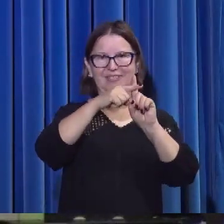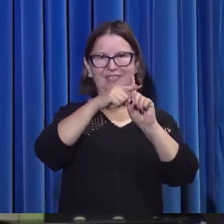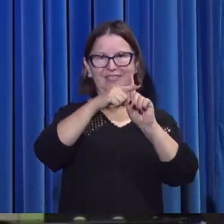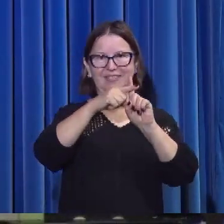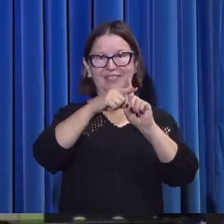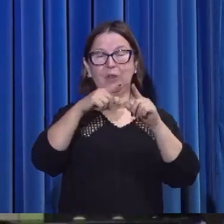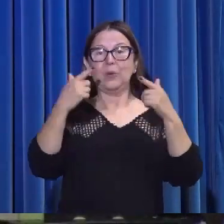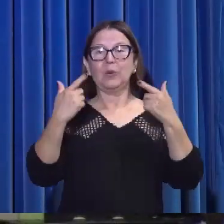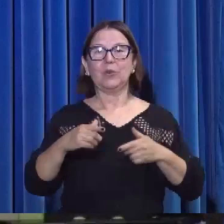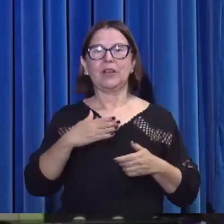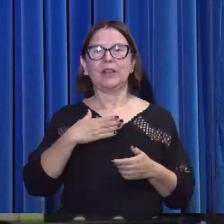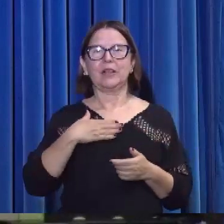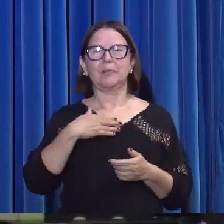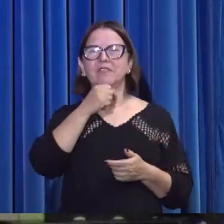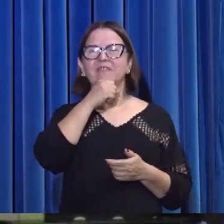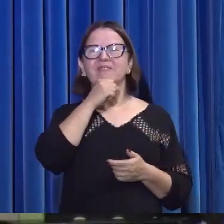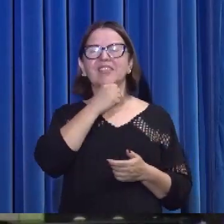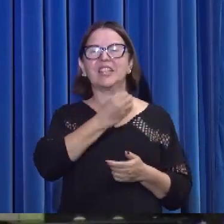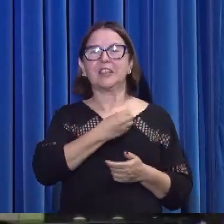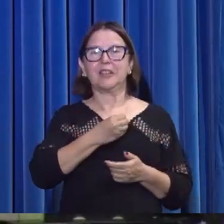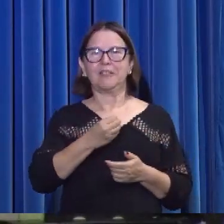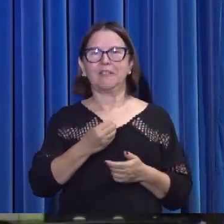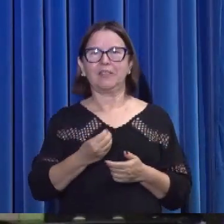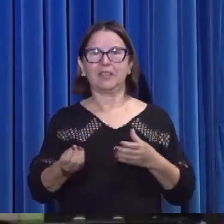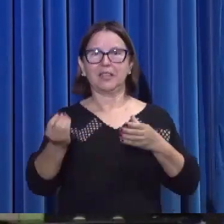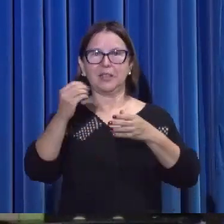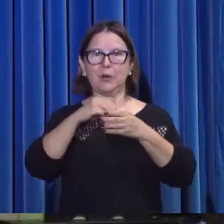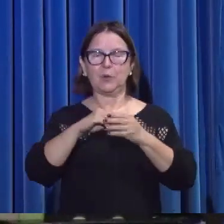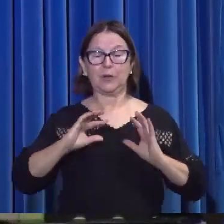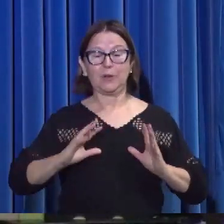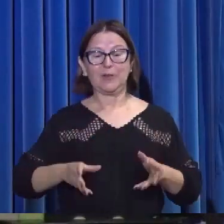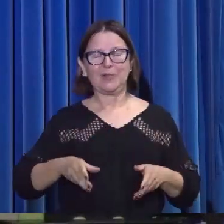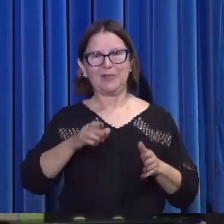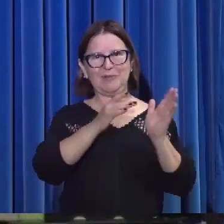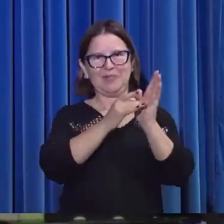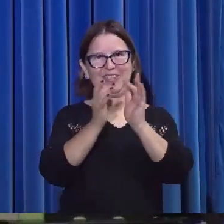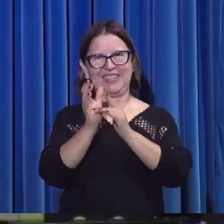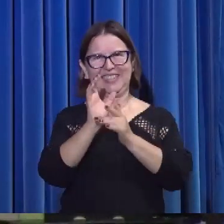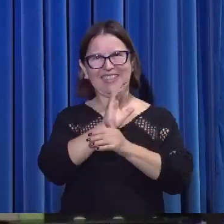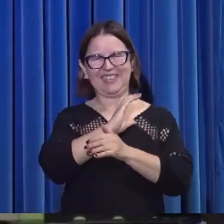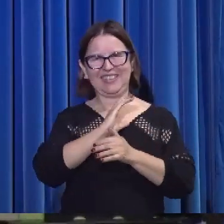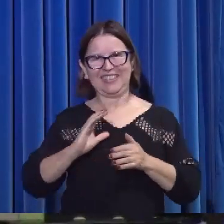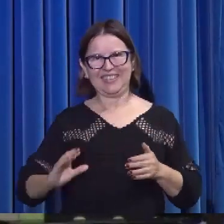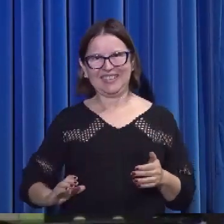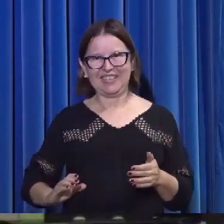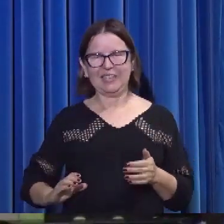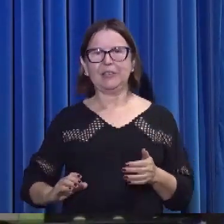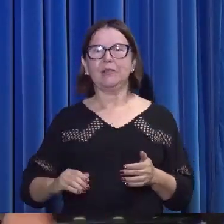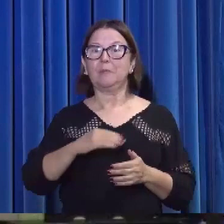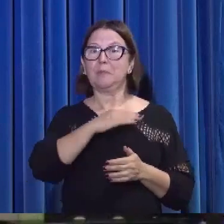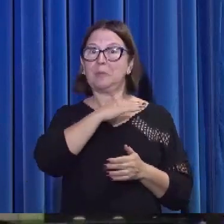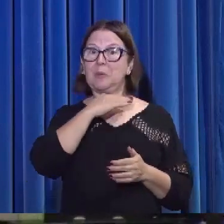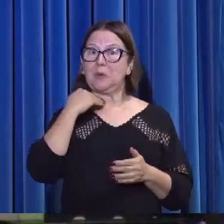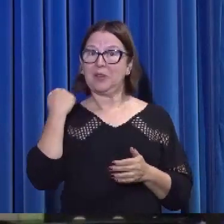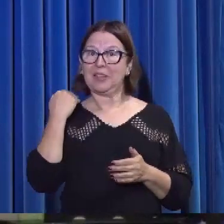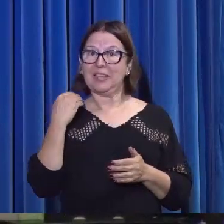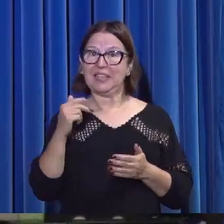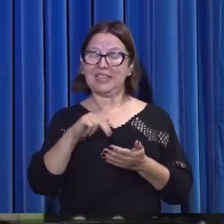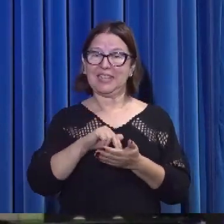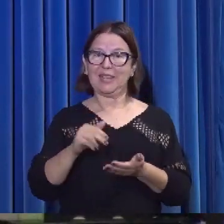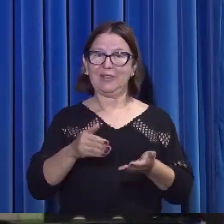no corpo de Jesus, aonde eu morri com ele, ressuscitei com ele, e agora ele vem habitar em mim. É desse jeito que eu me preparo para a